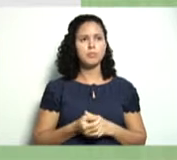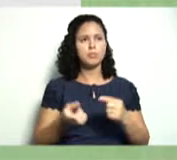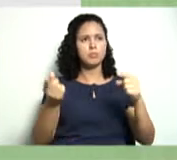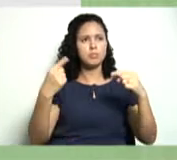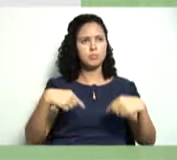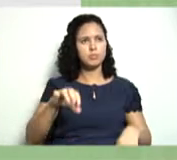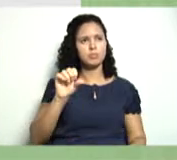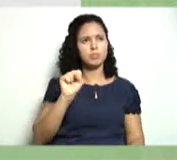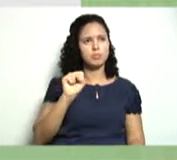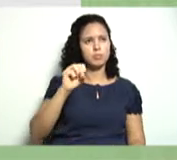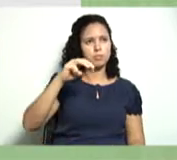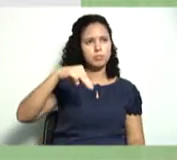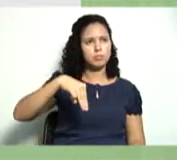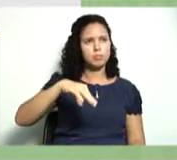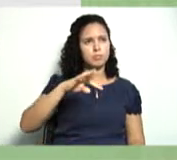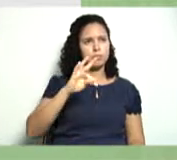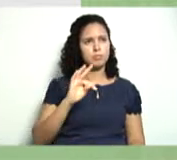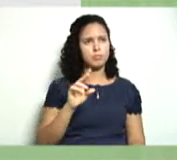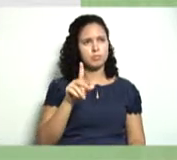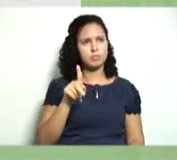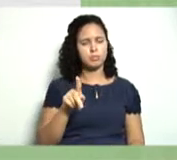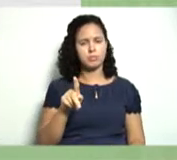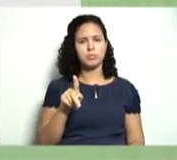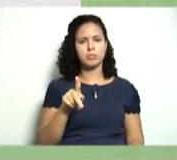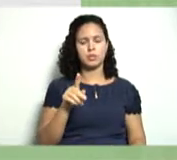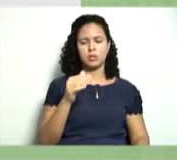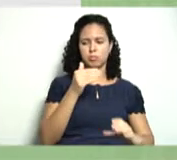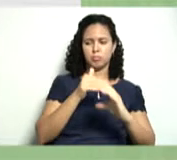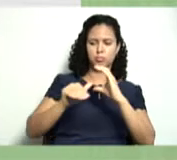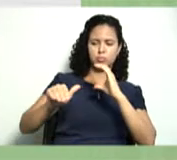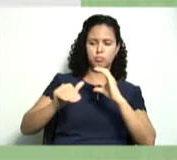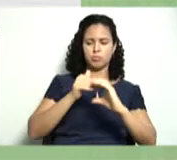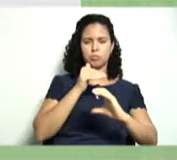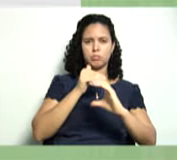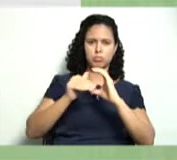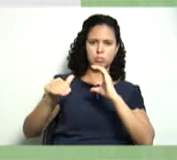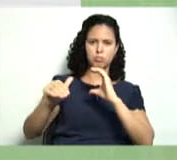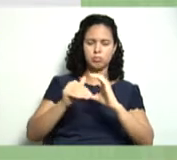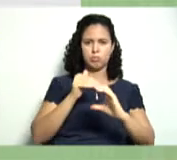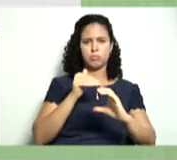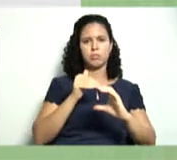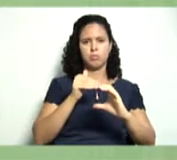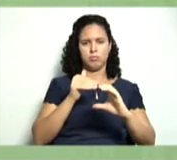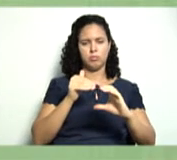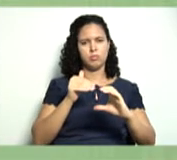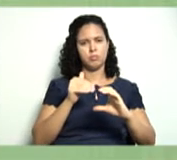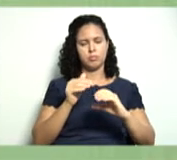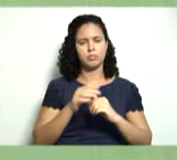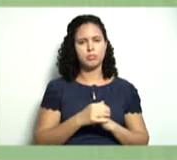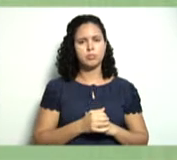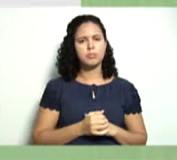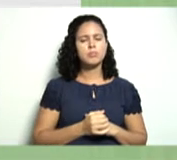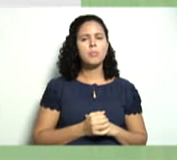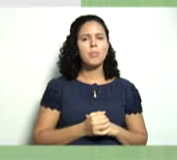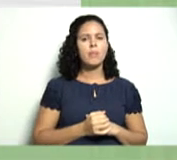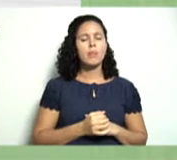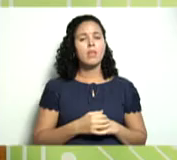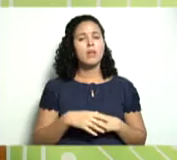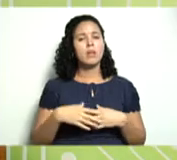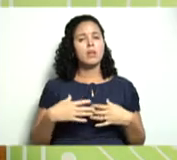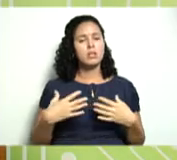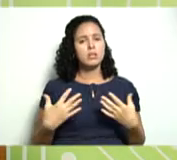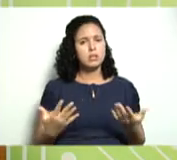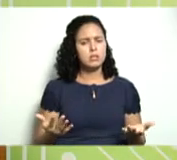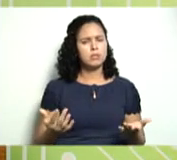protocolo e serve para efetuar a transferência de e-mails entre os servidores muito bem são